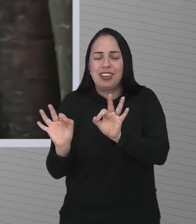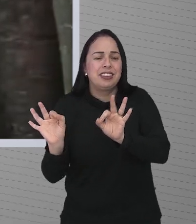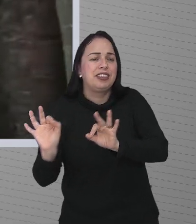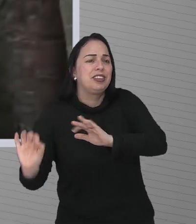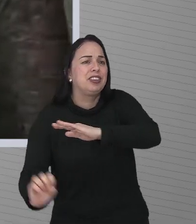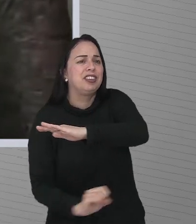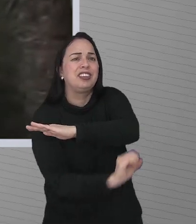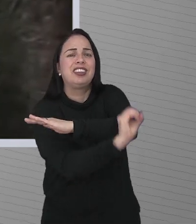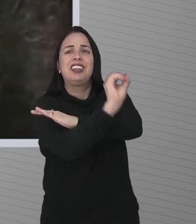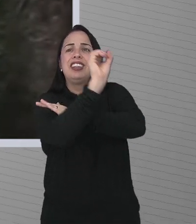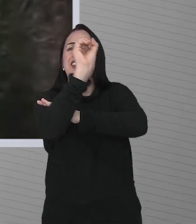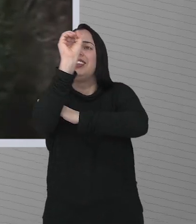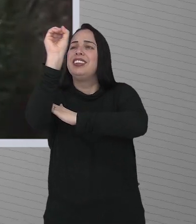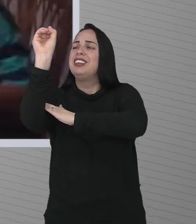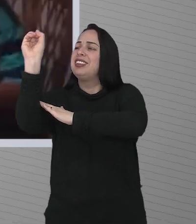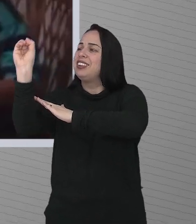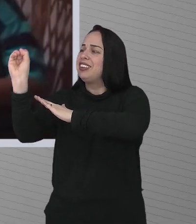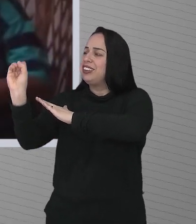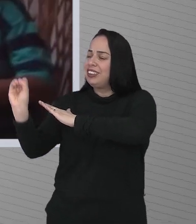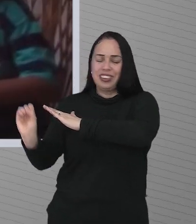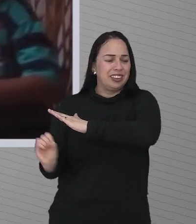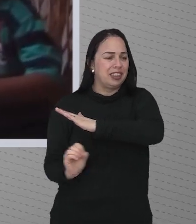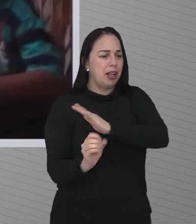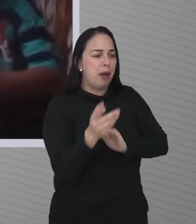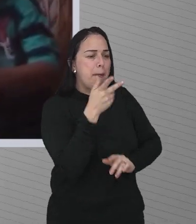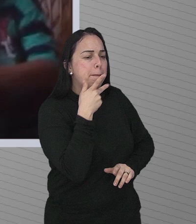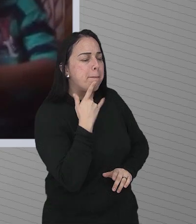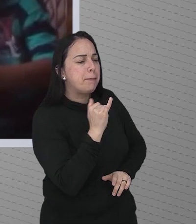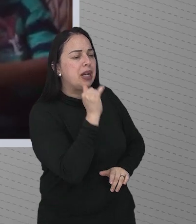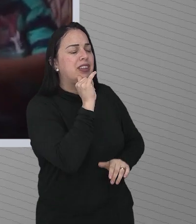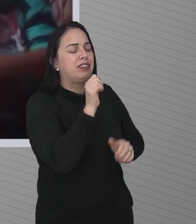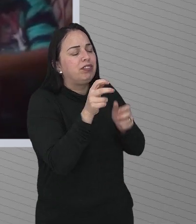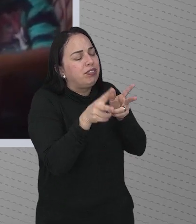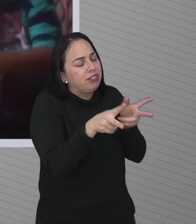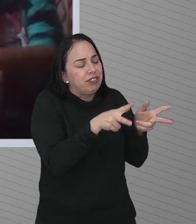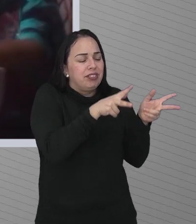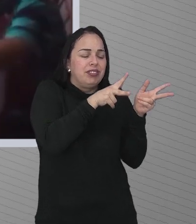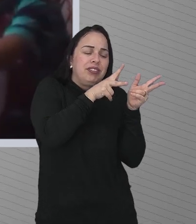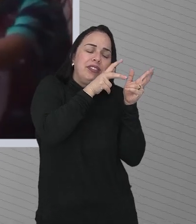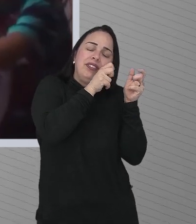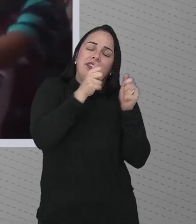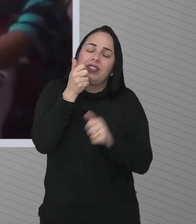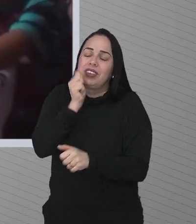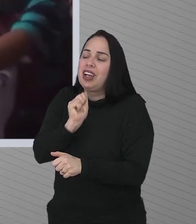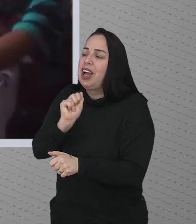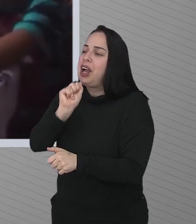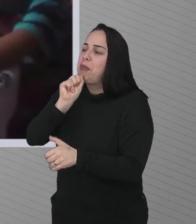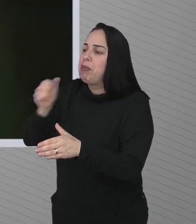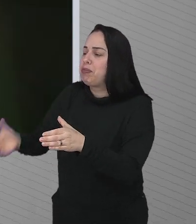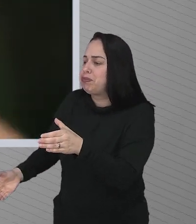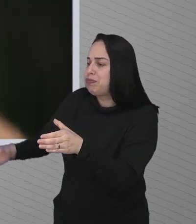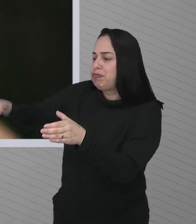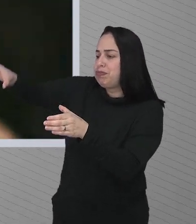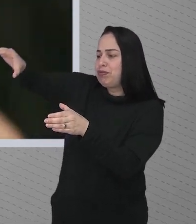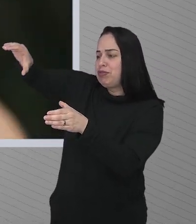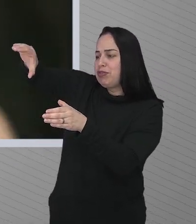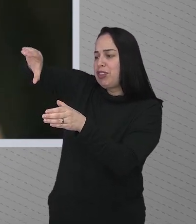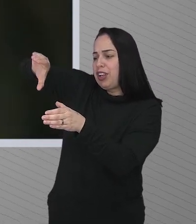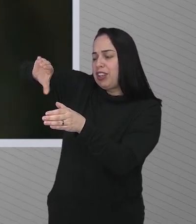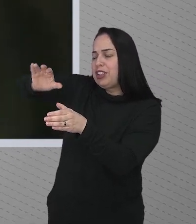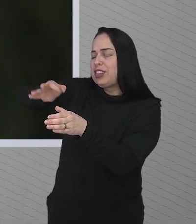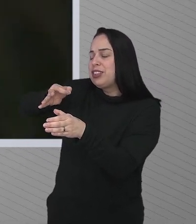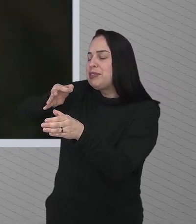Amanheceu lá no seu quintal. O pai dormiu, a mãe se levantou, passou café. Ela